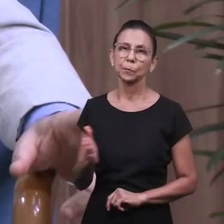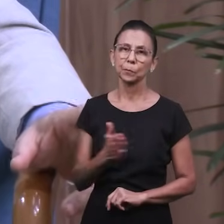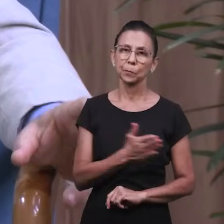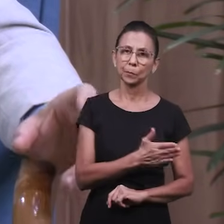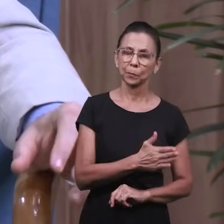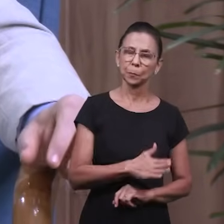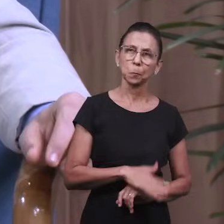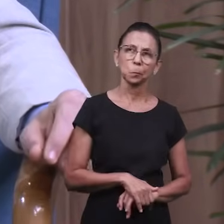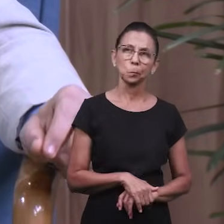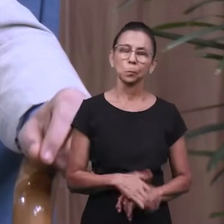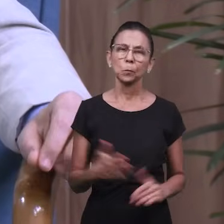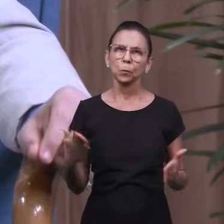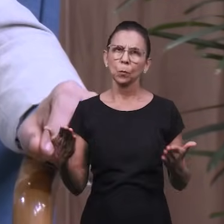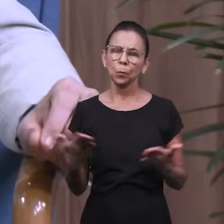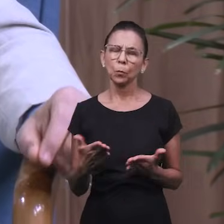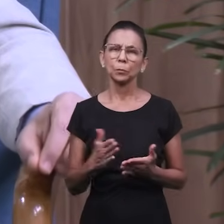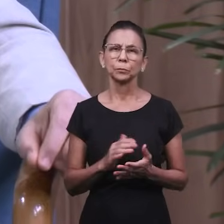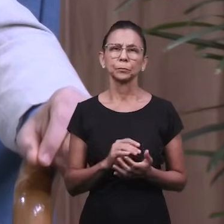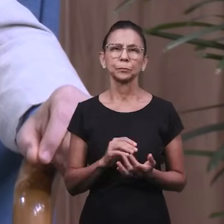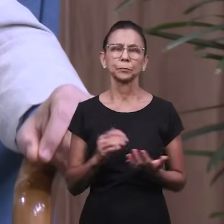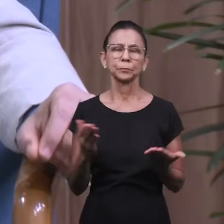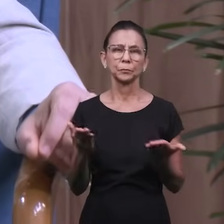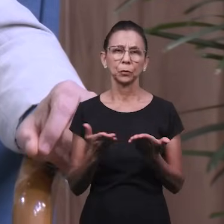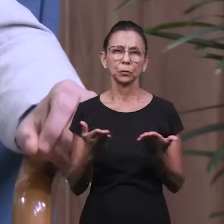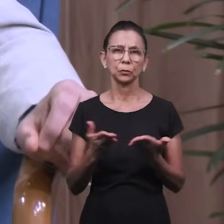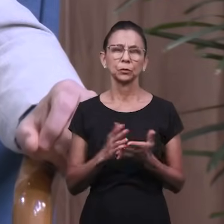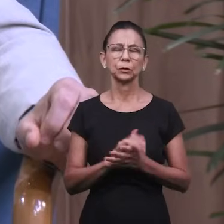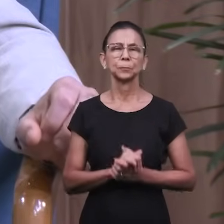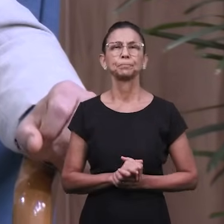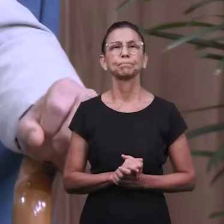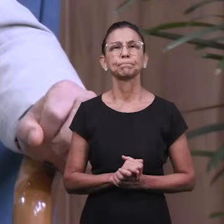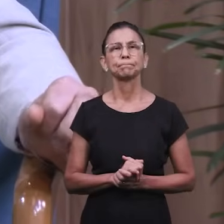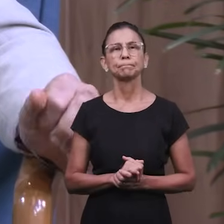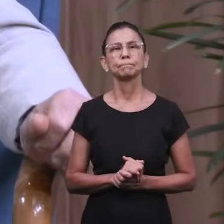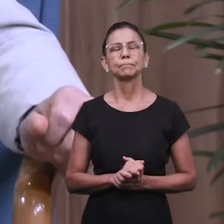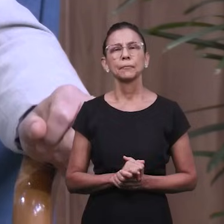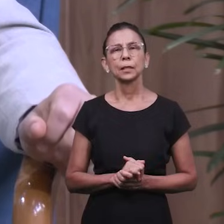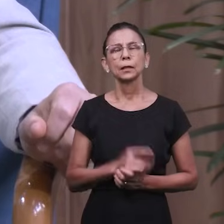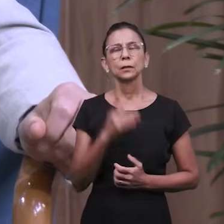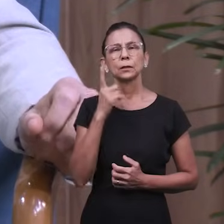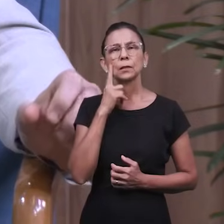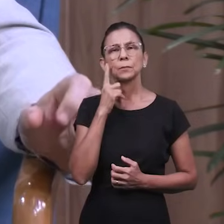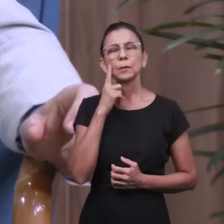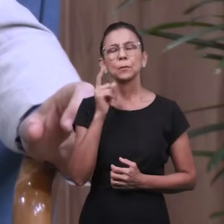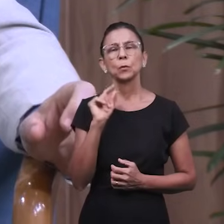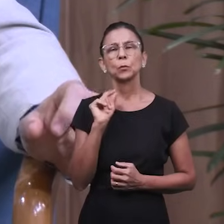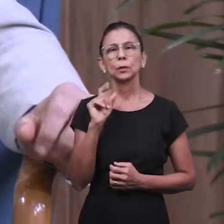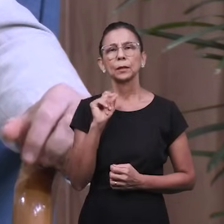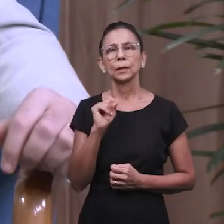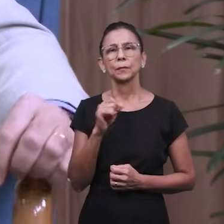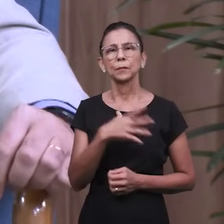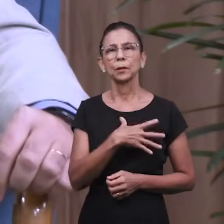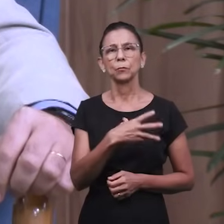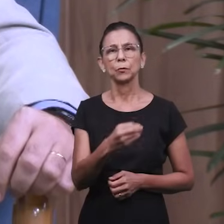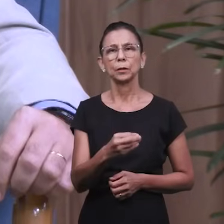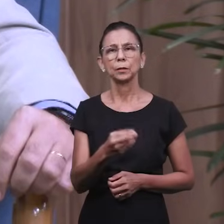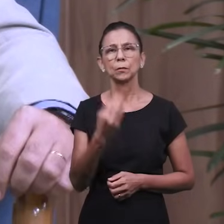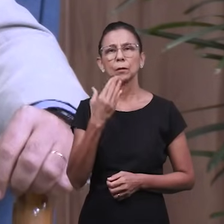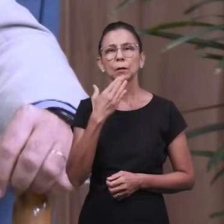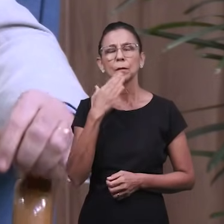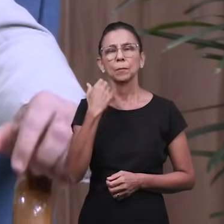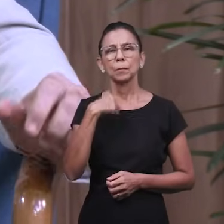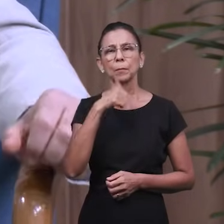sido questionados nos dias de hoje é a autoridade dos pais em relação aos seus